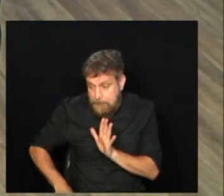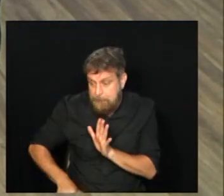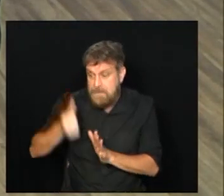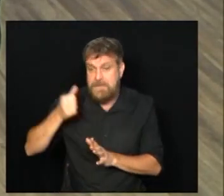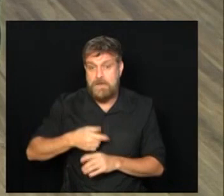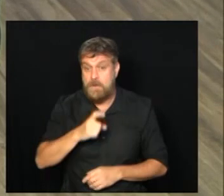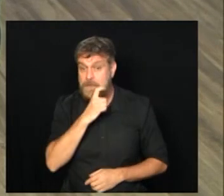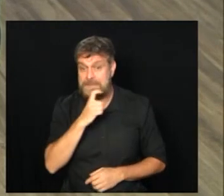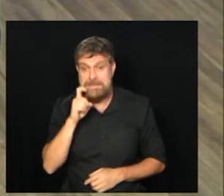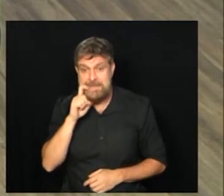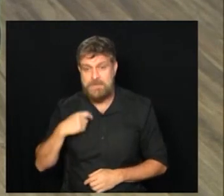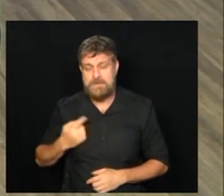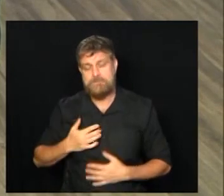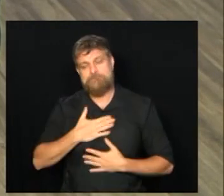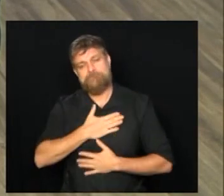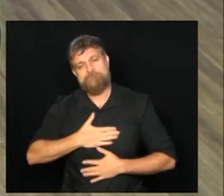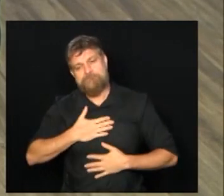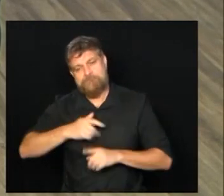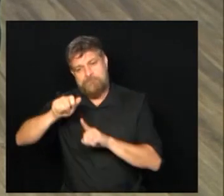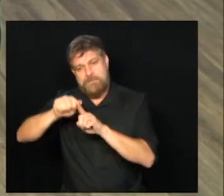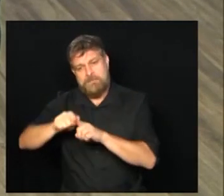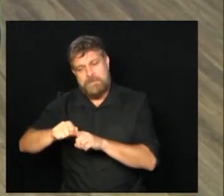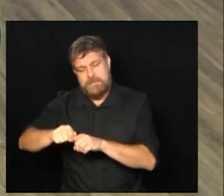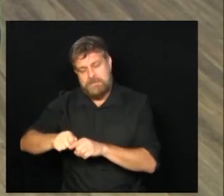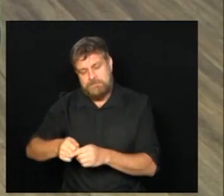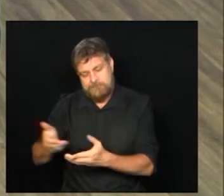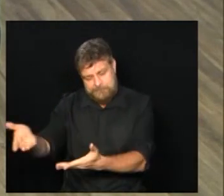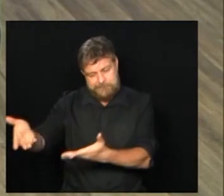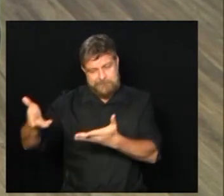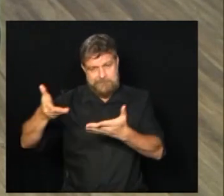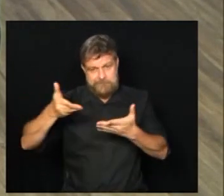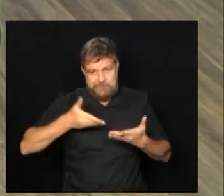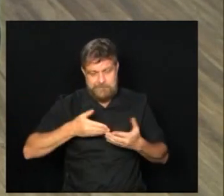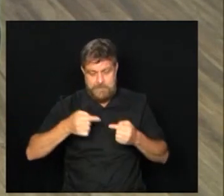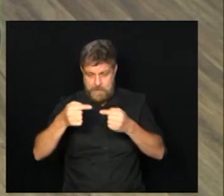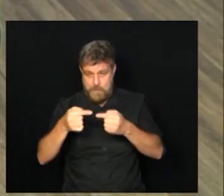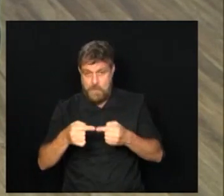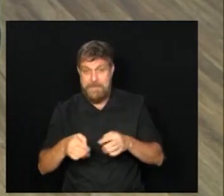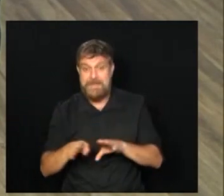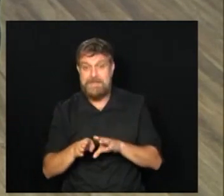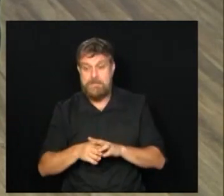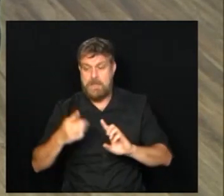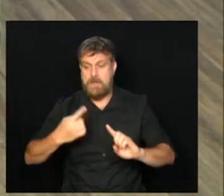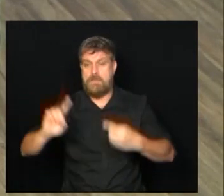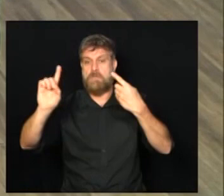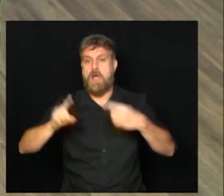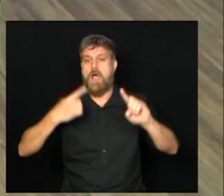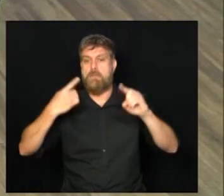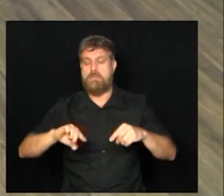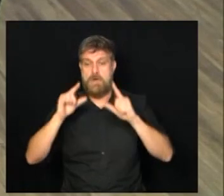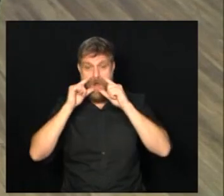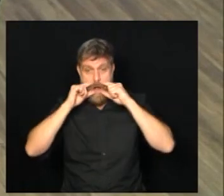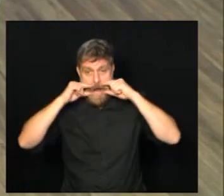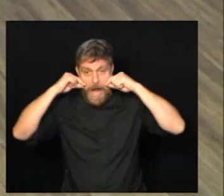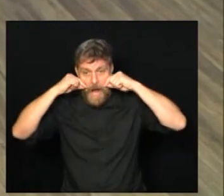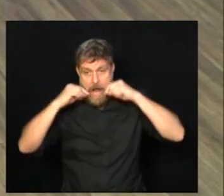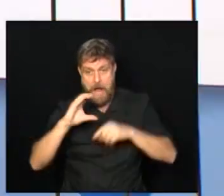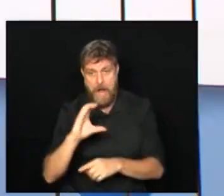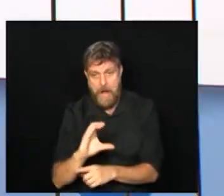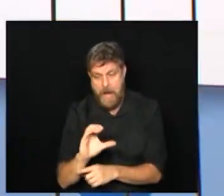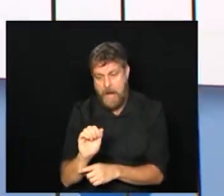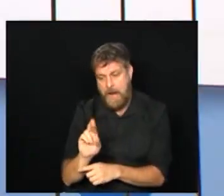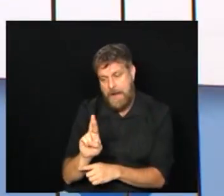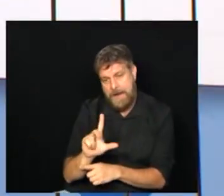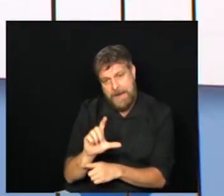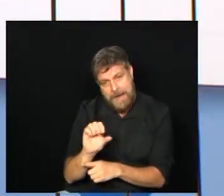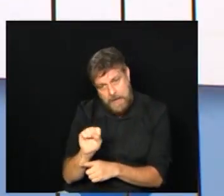estamos dando as boas-vindas a este novo mês, que é dedicado também a Carlos Gomes. Isso, é o mês Carlos Gomes e vai ter